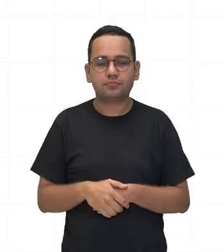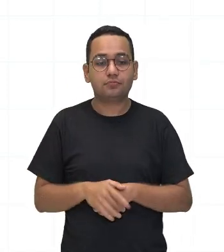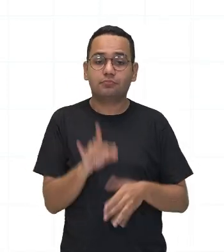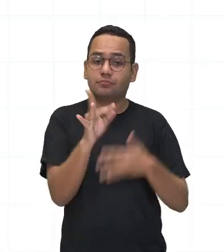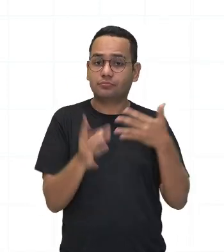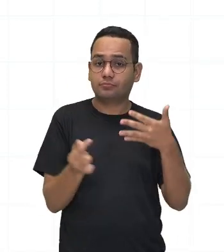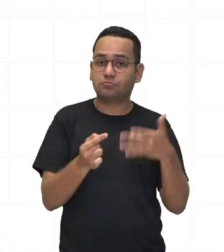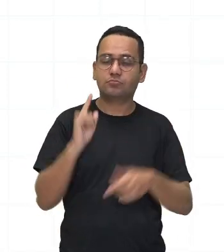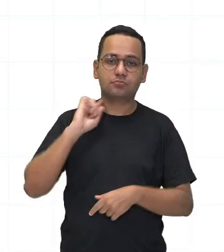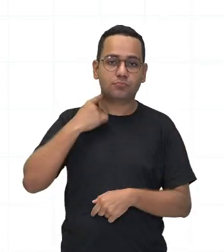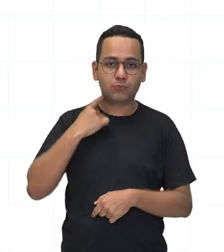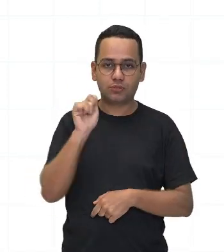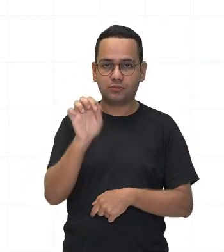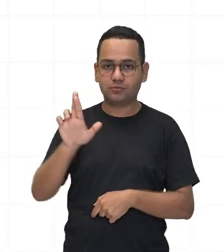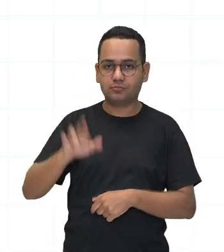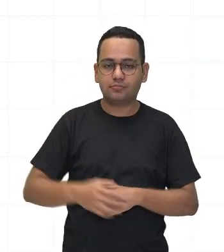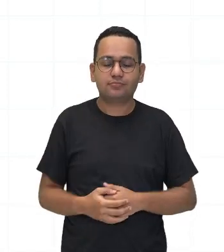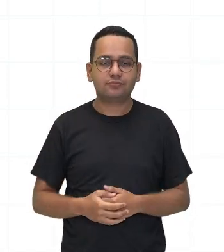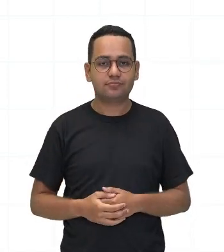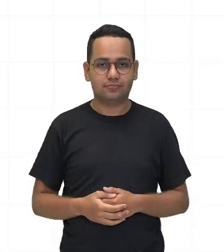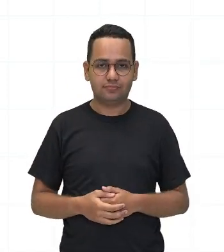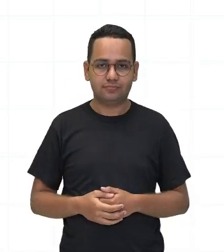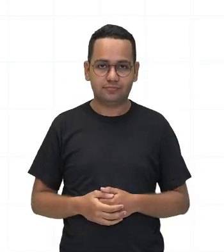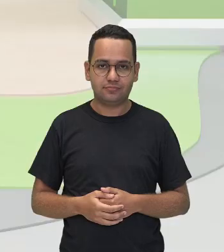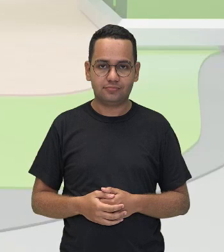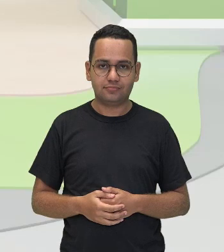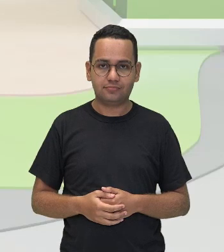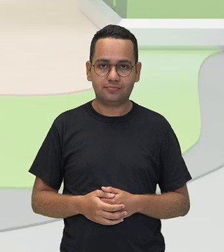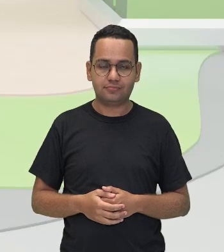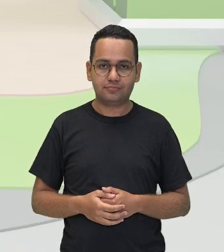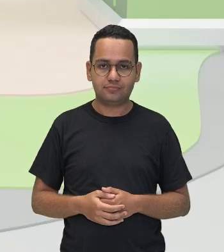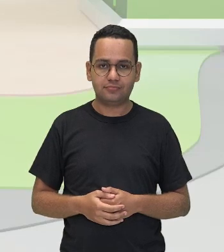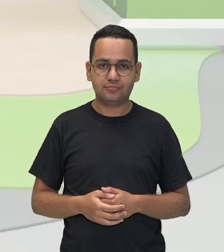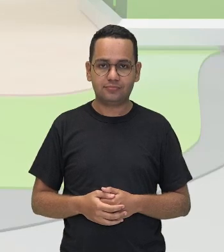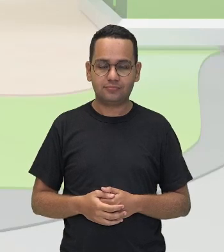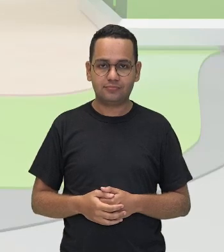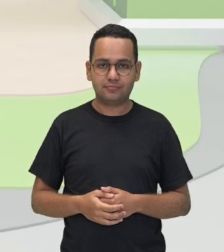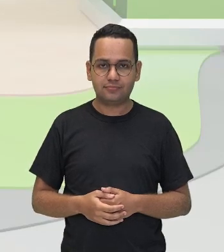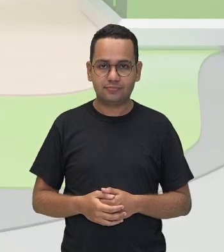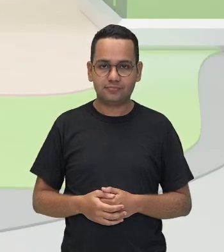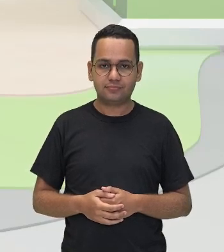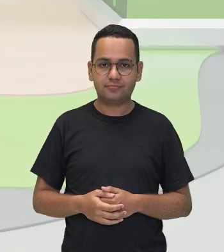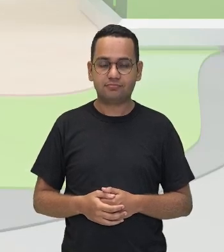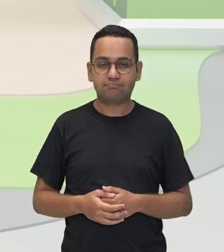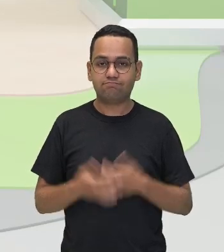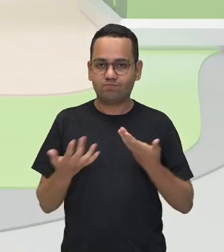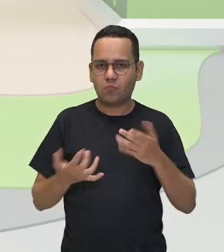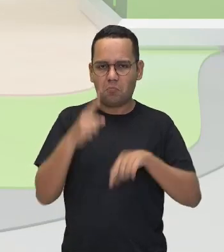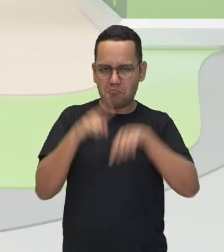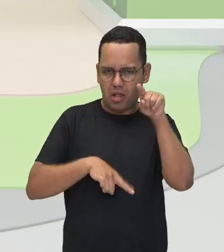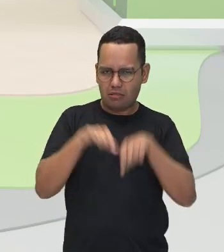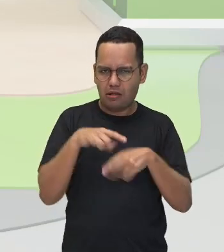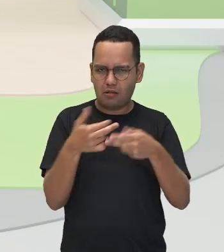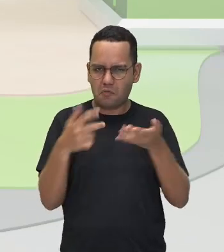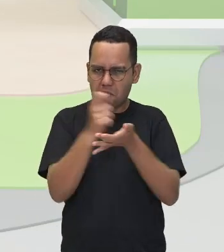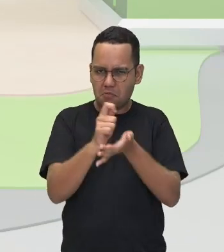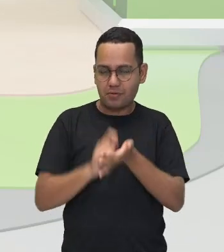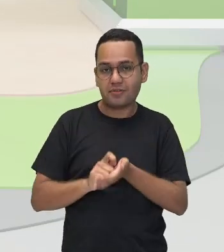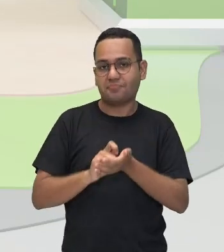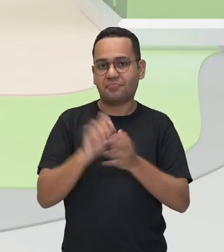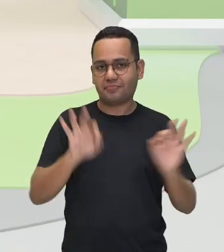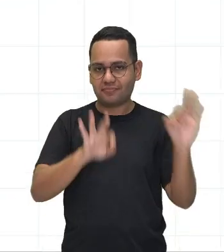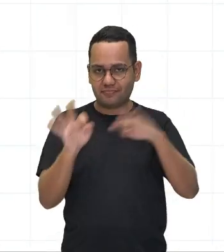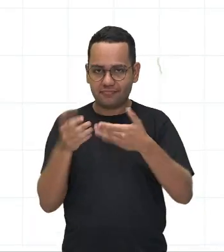no detalhamento temos a poluição do ar. Então aí, ó, caderno e caneta na mão e vamos para a